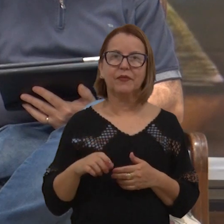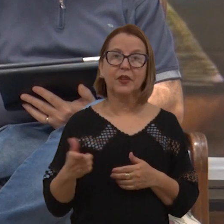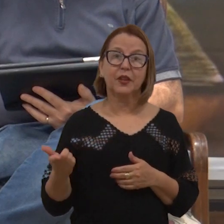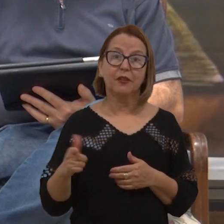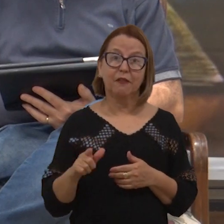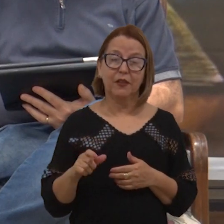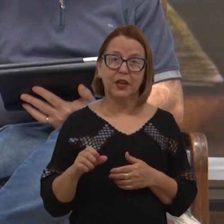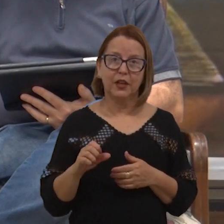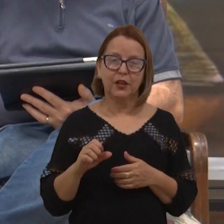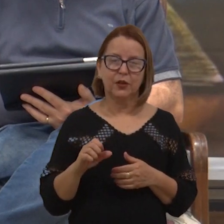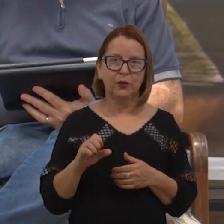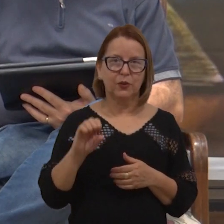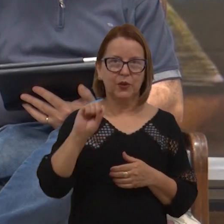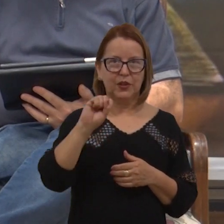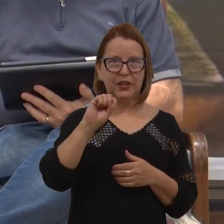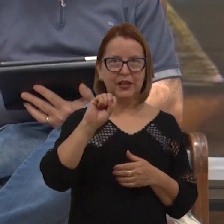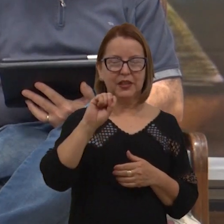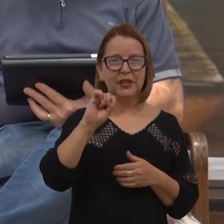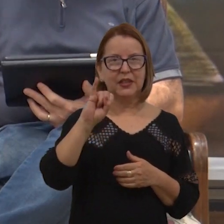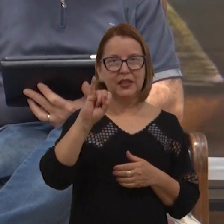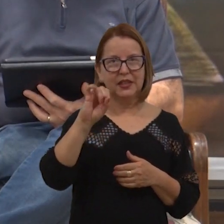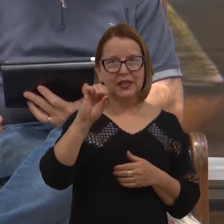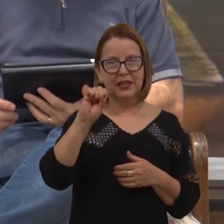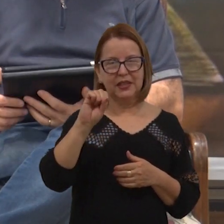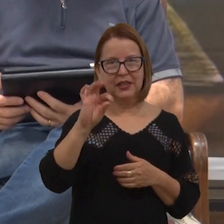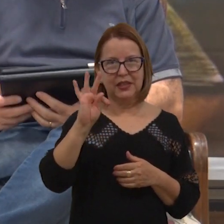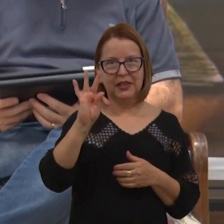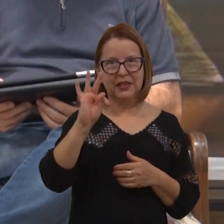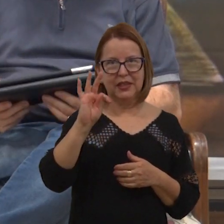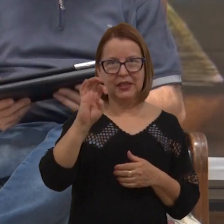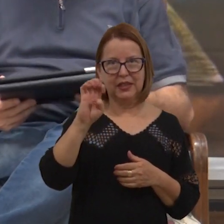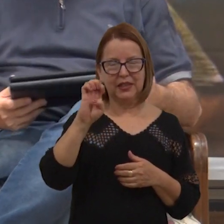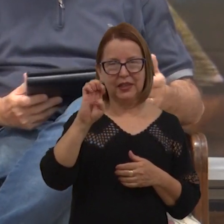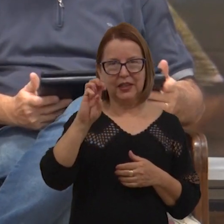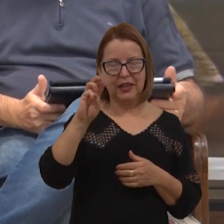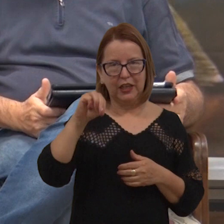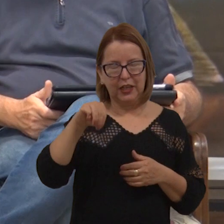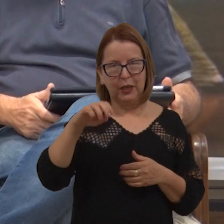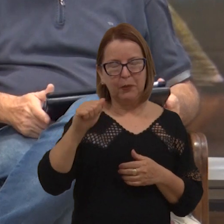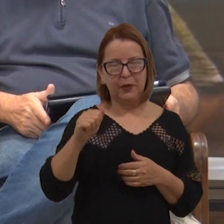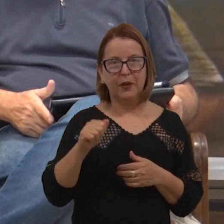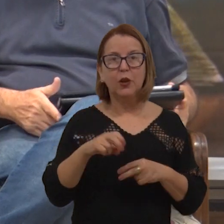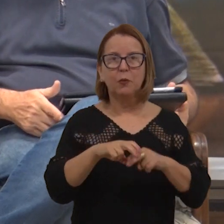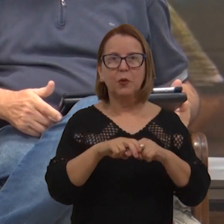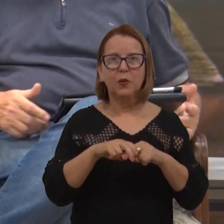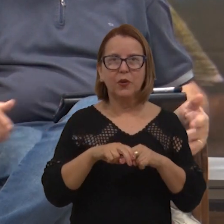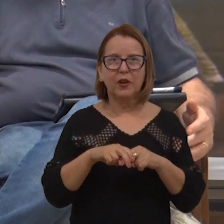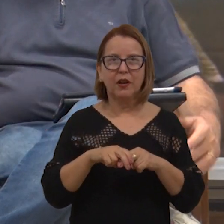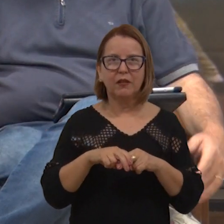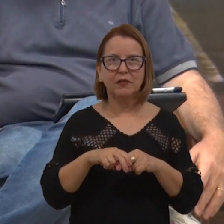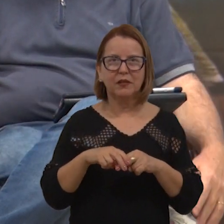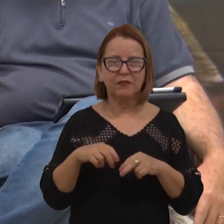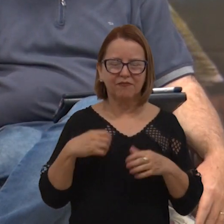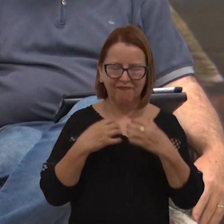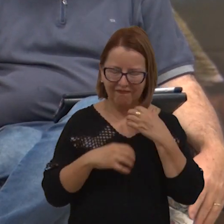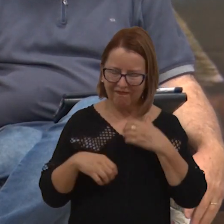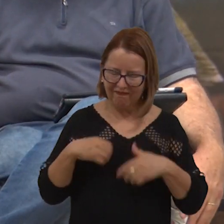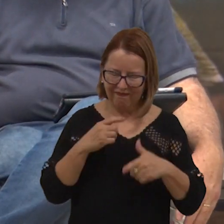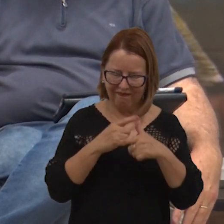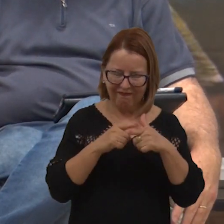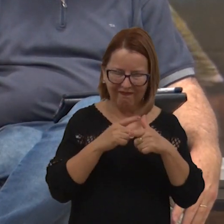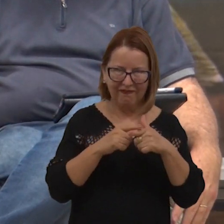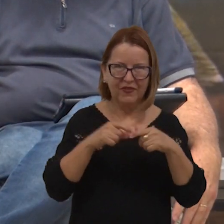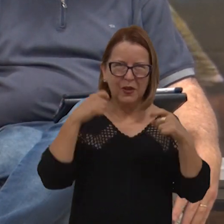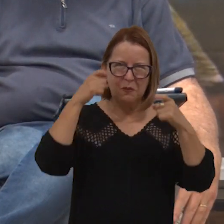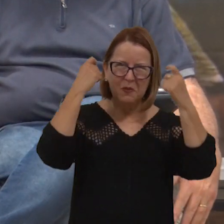tão debilitado por causa desses medos, desses estresses, dessas ansiedades, dessas preocupações. O seu sistema autoimune ele